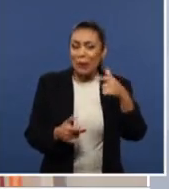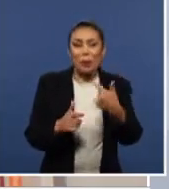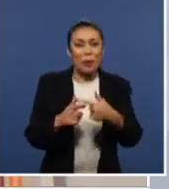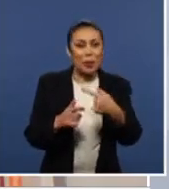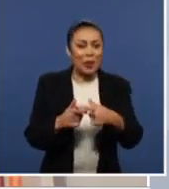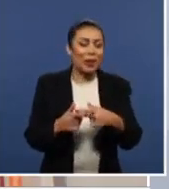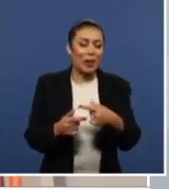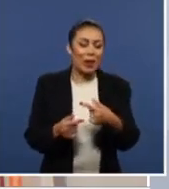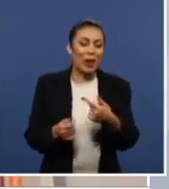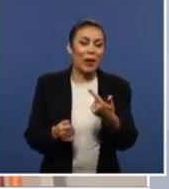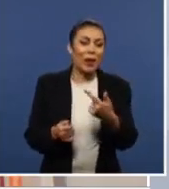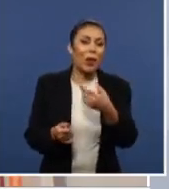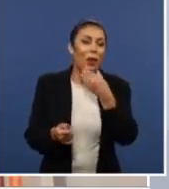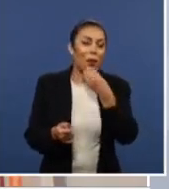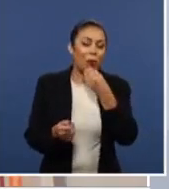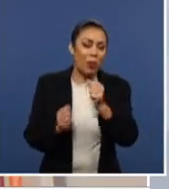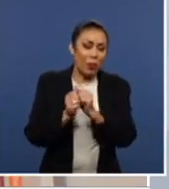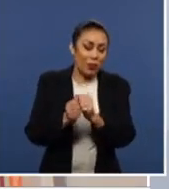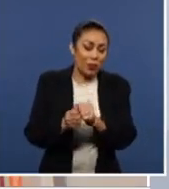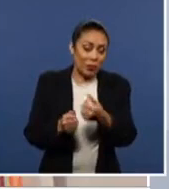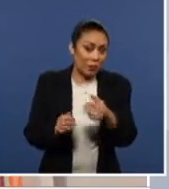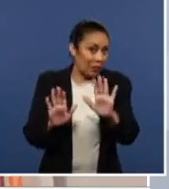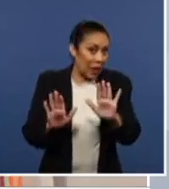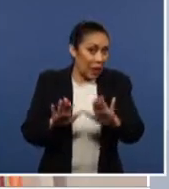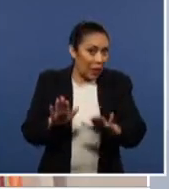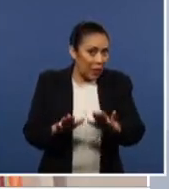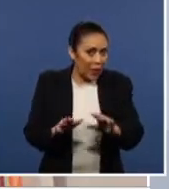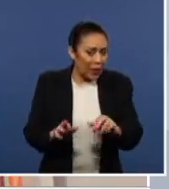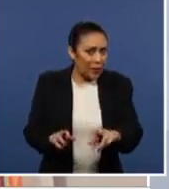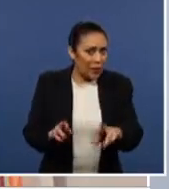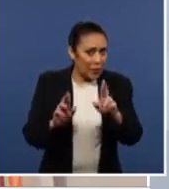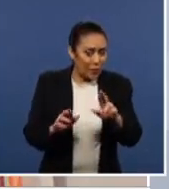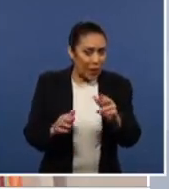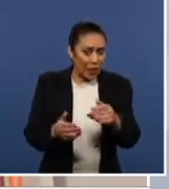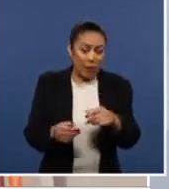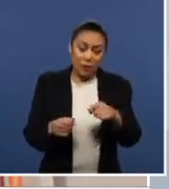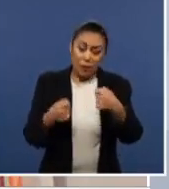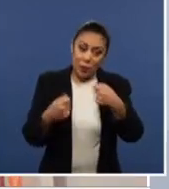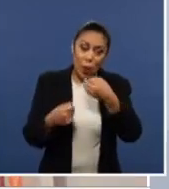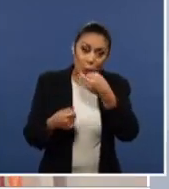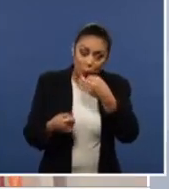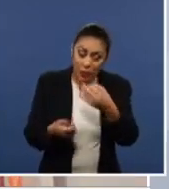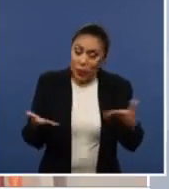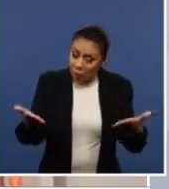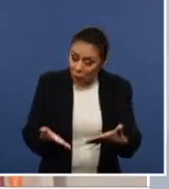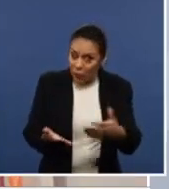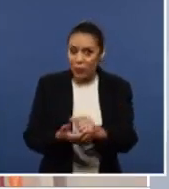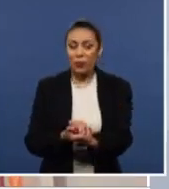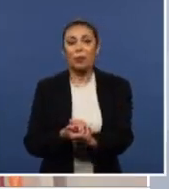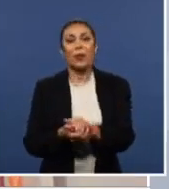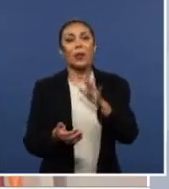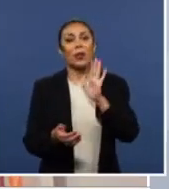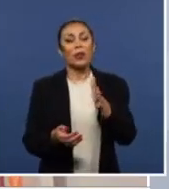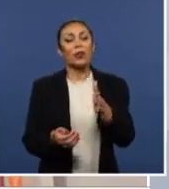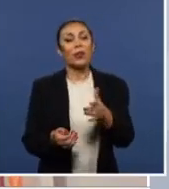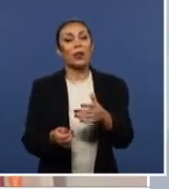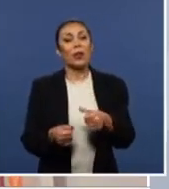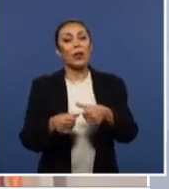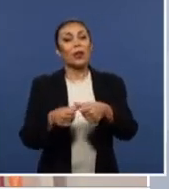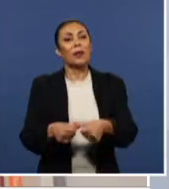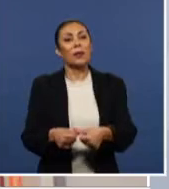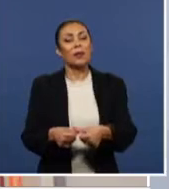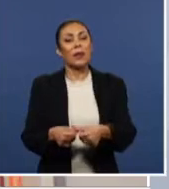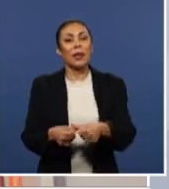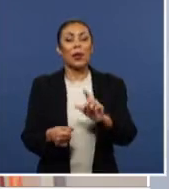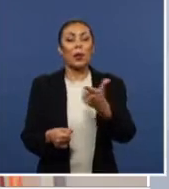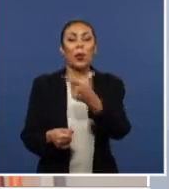que é o, se é que vai, não devia nem esperar, né? Tem que se posicionar ainda hoje. Ainda hoje, bom, já estamos aqui no